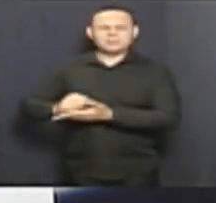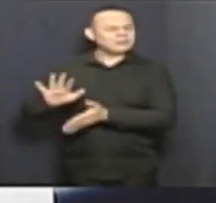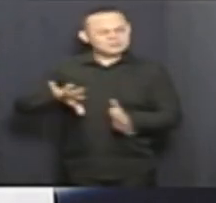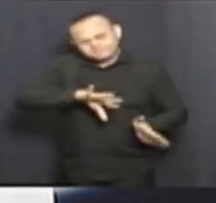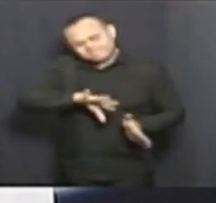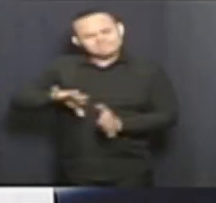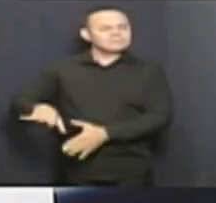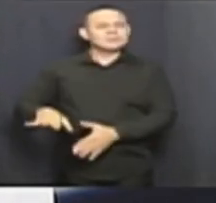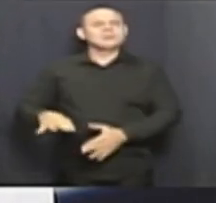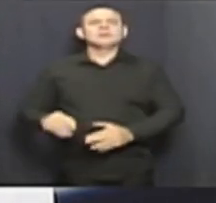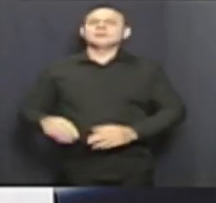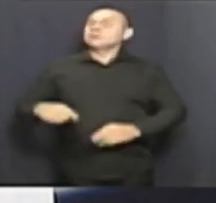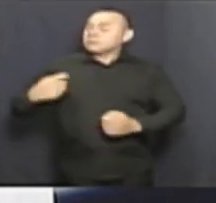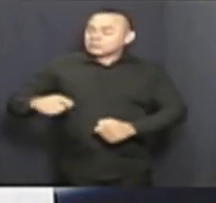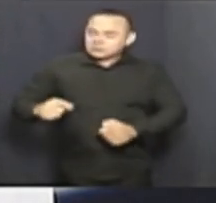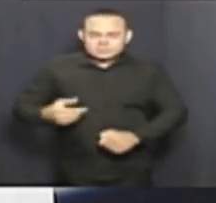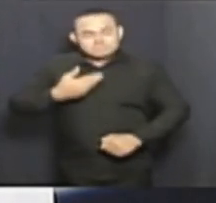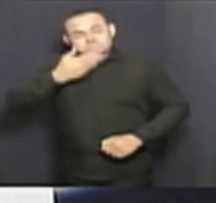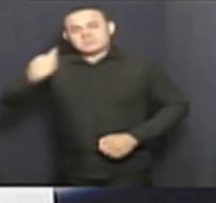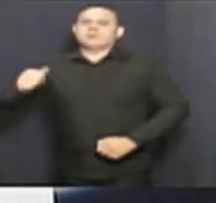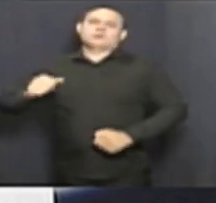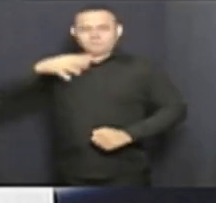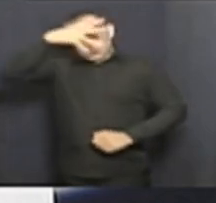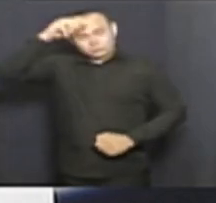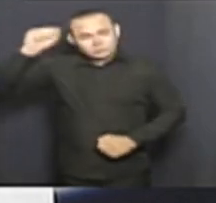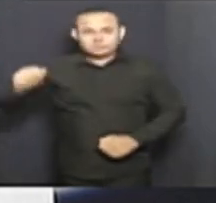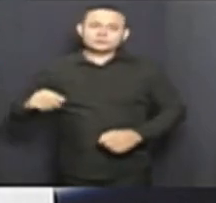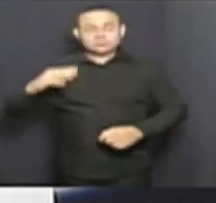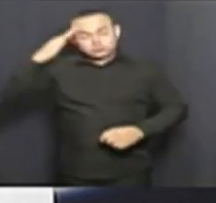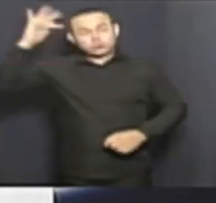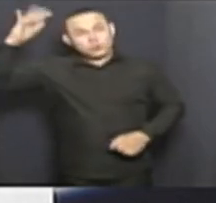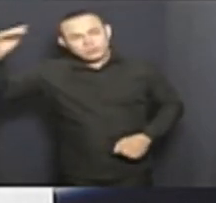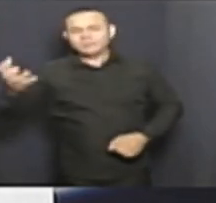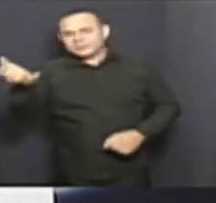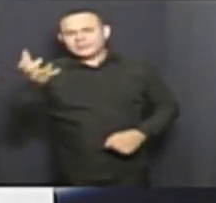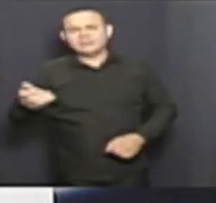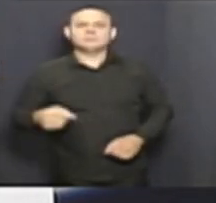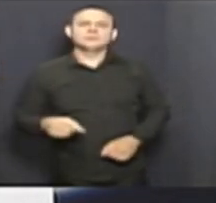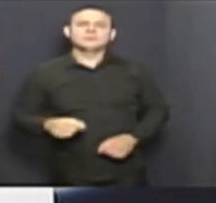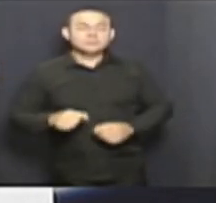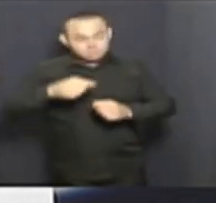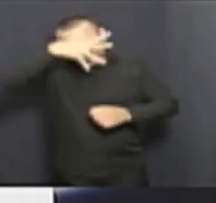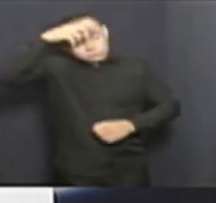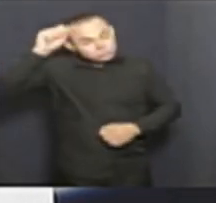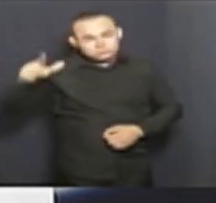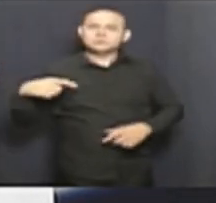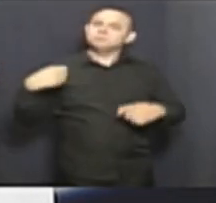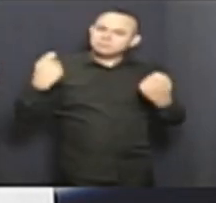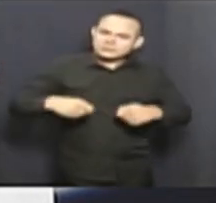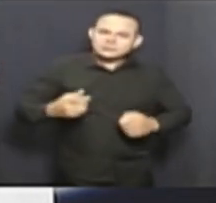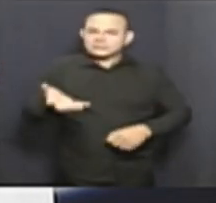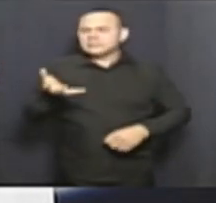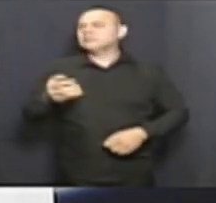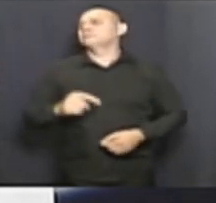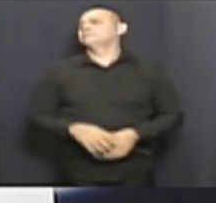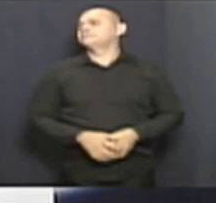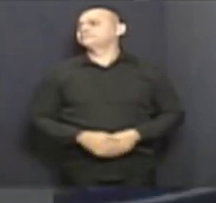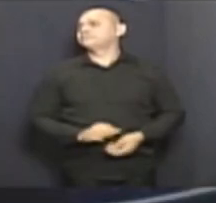o mato grosso do sul que com sonhamos queremos mas acima de tudo mato grosso do sul que merecemos